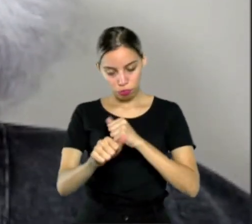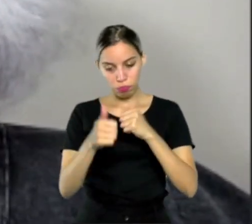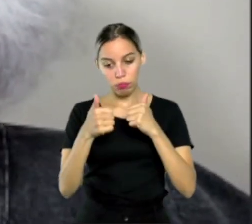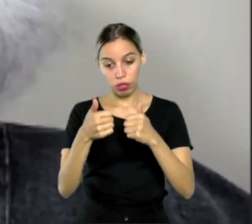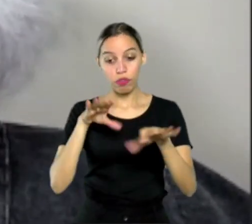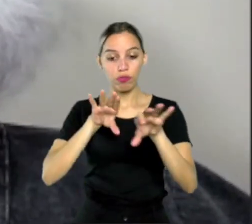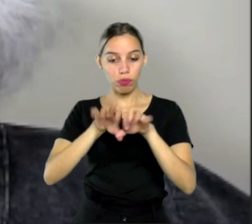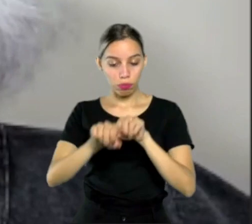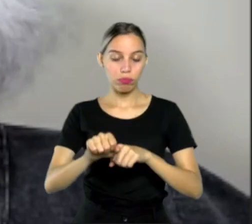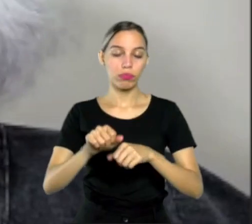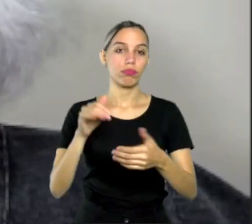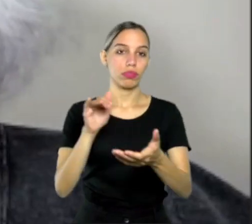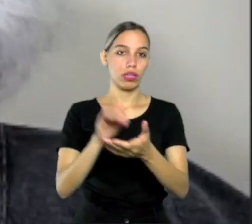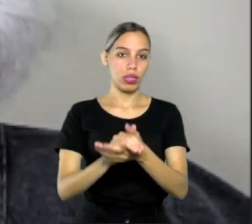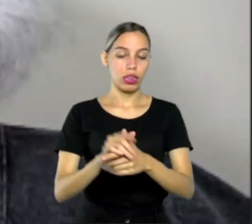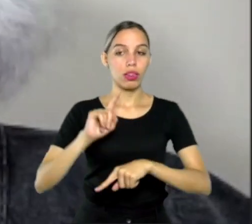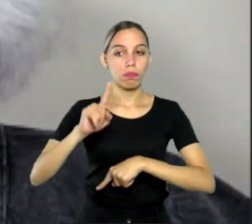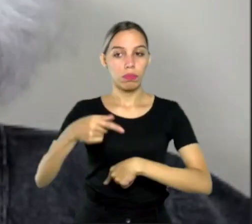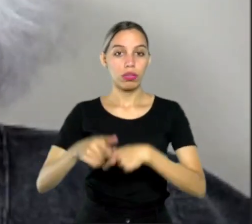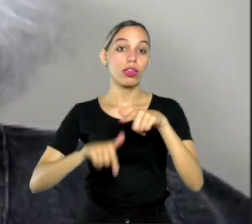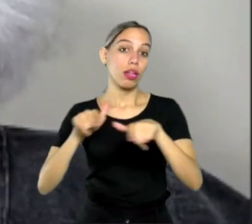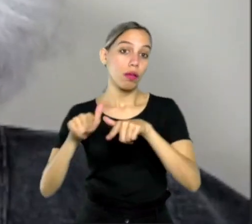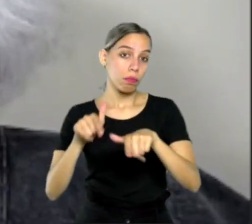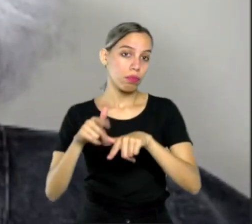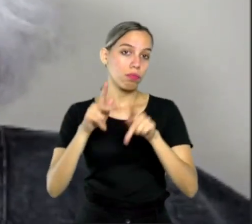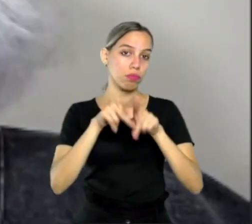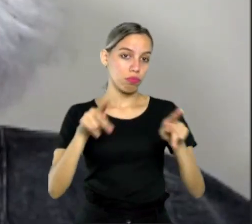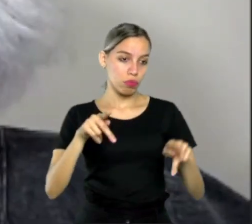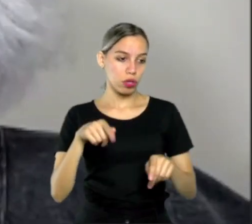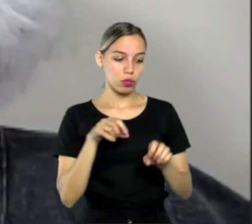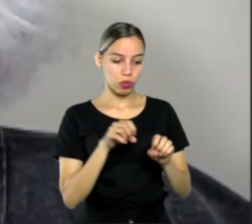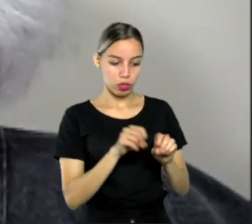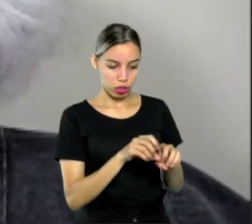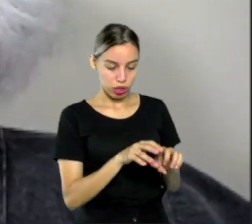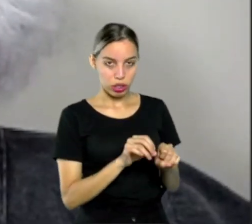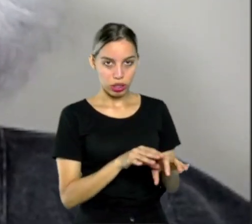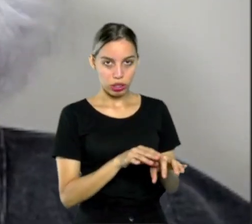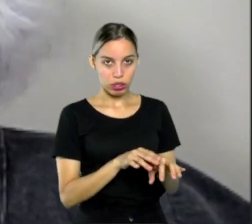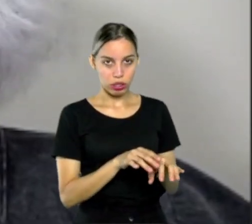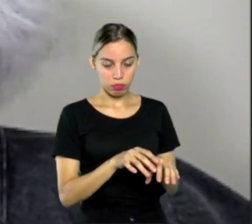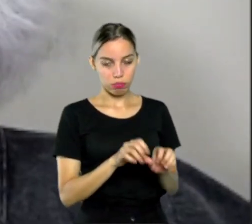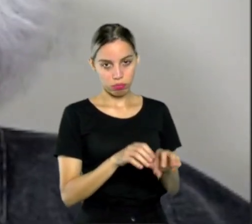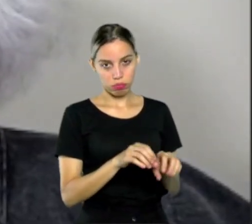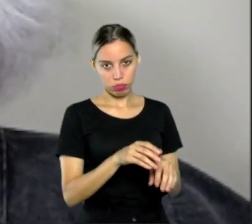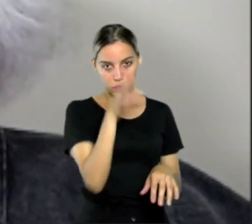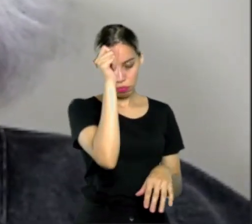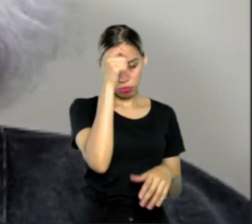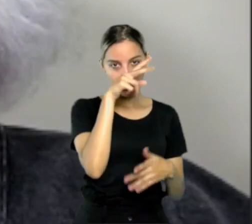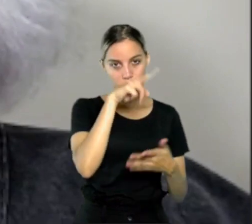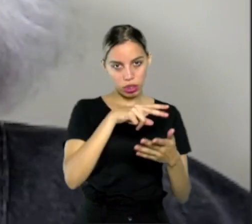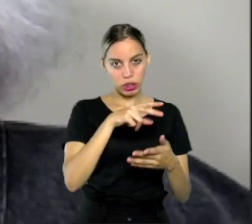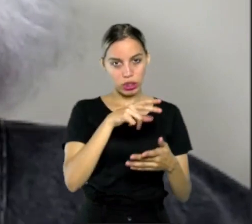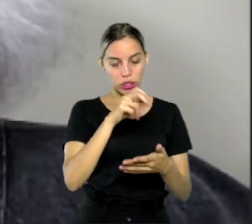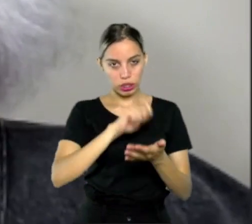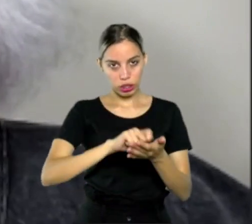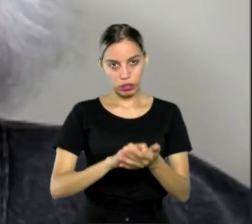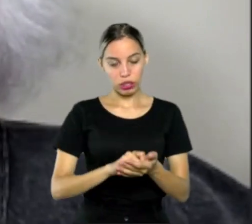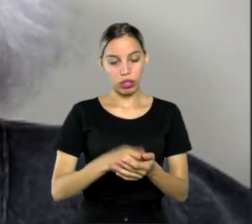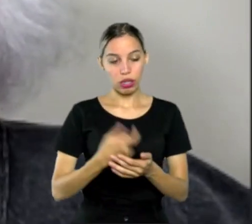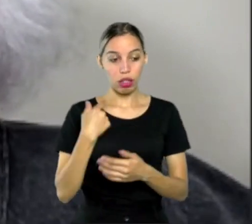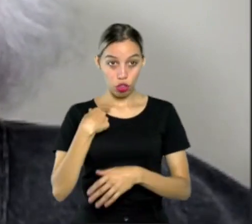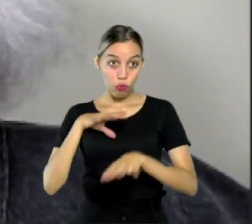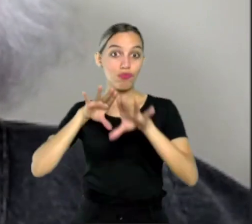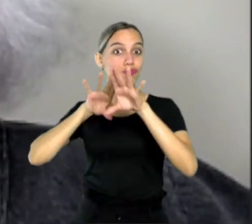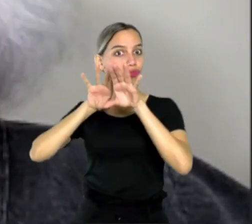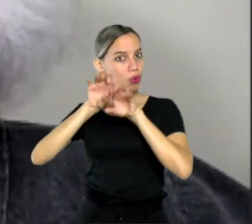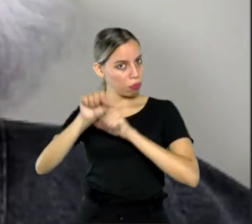primária muito pouco tempo, mas a minha formação escolar é de professora primária, e eu